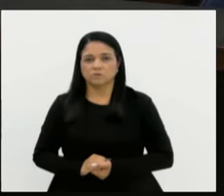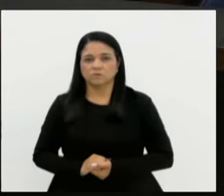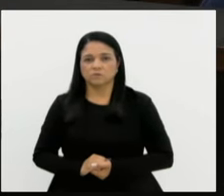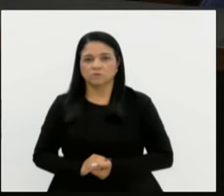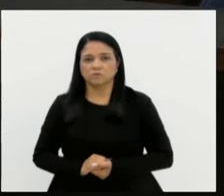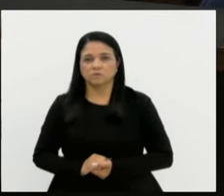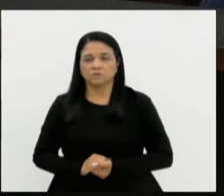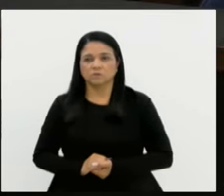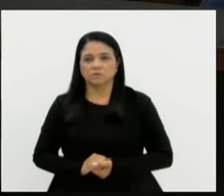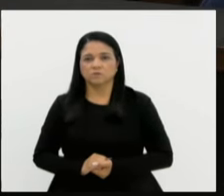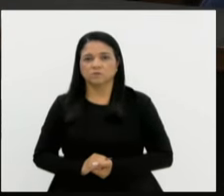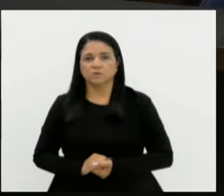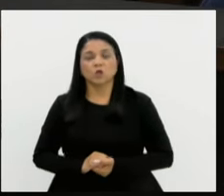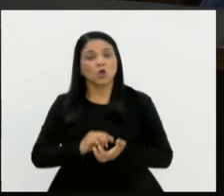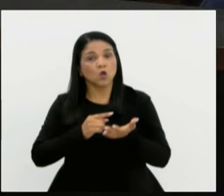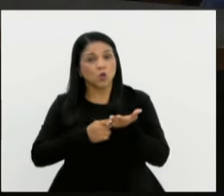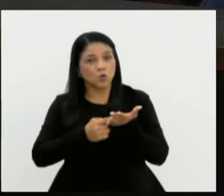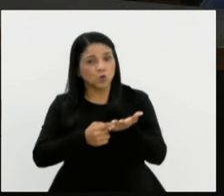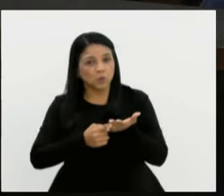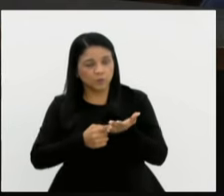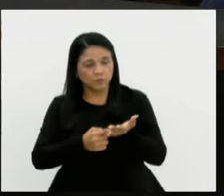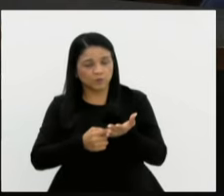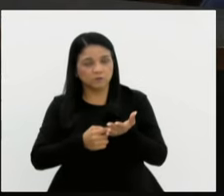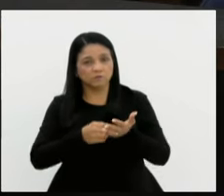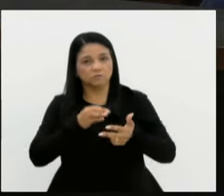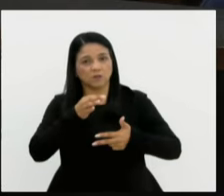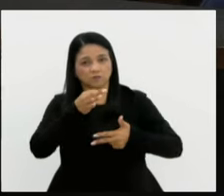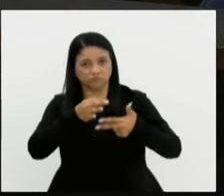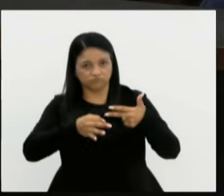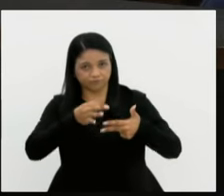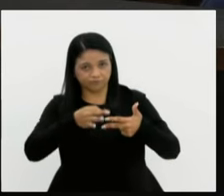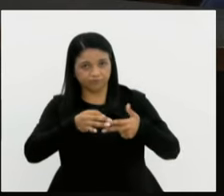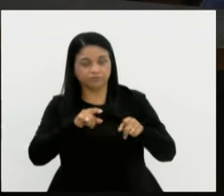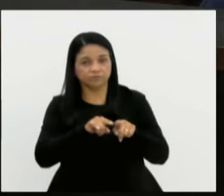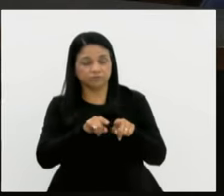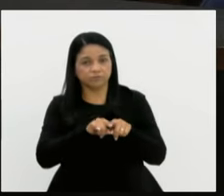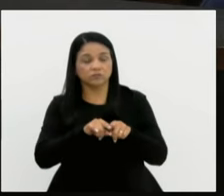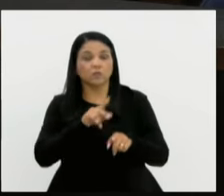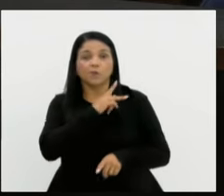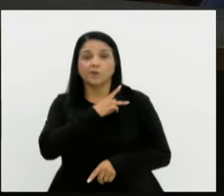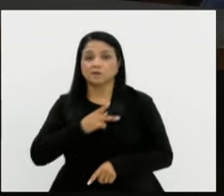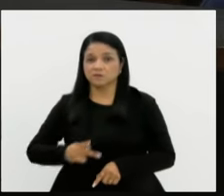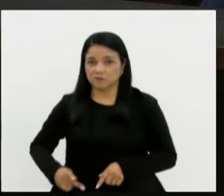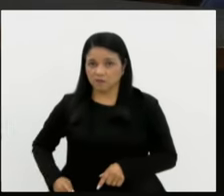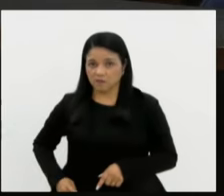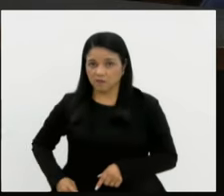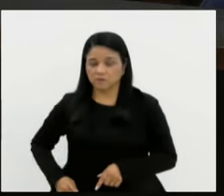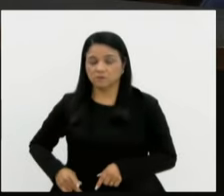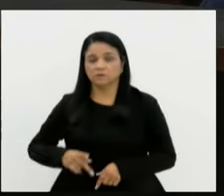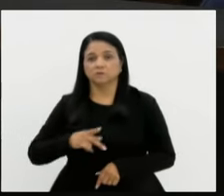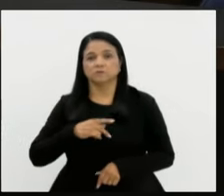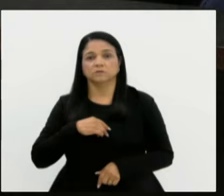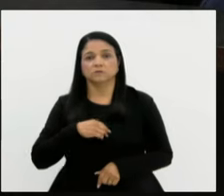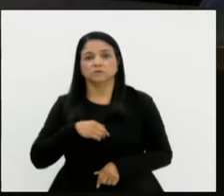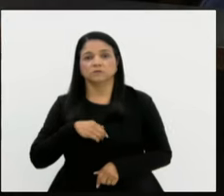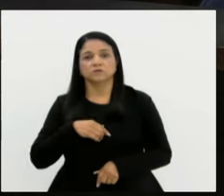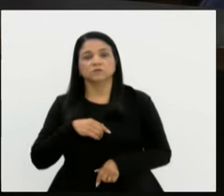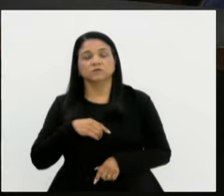Cumpridas tais diligências, o excelentíssimo senhor presidente desse Augusto